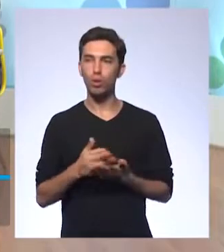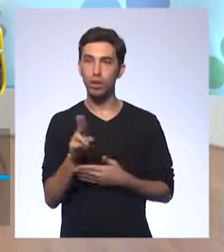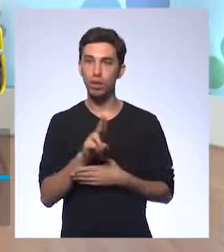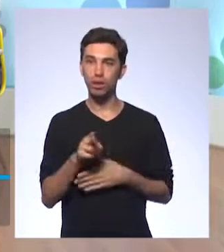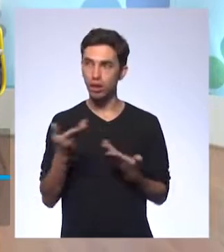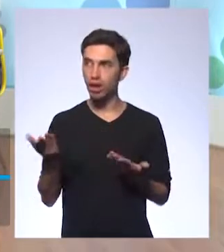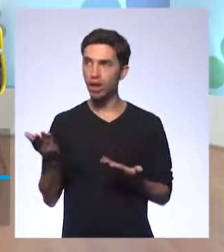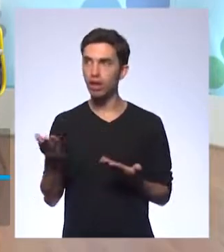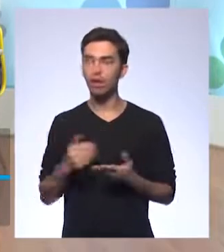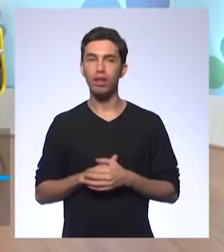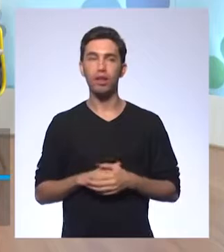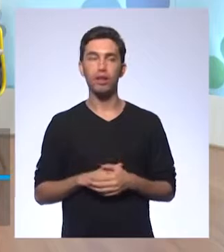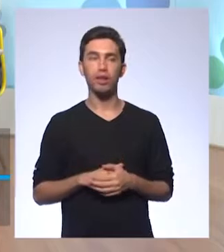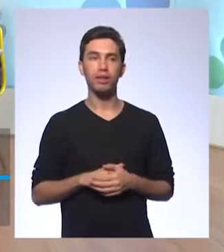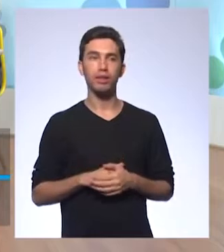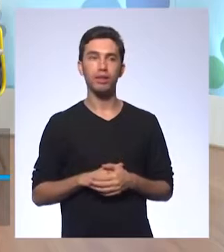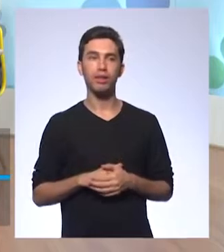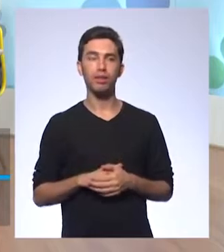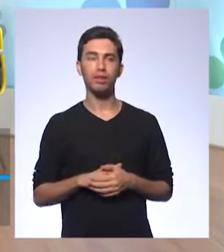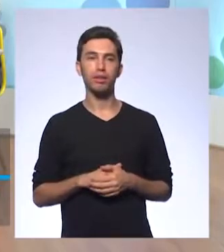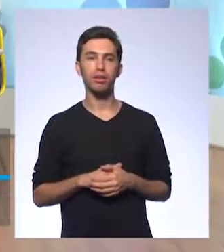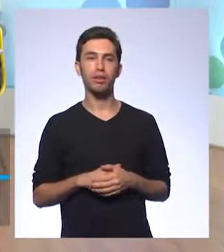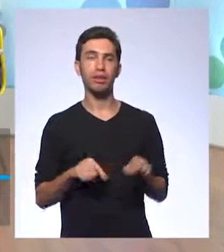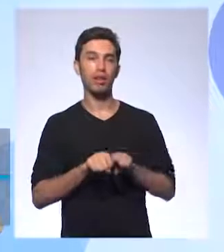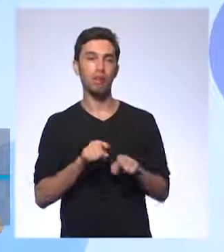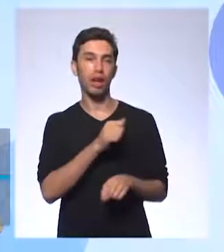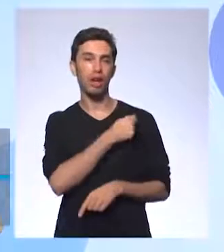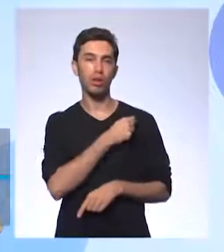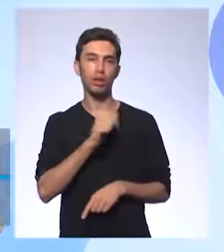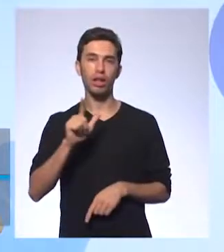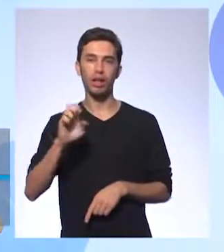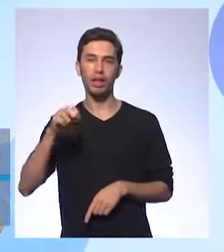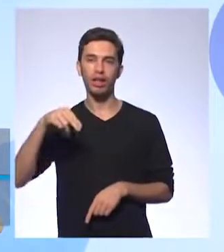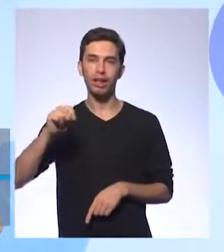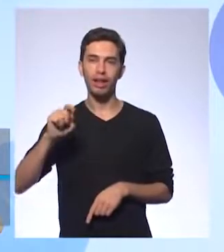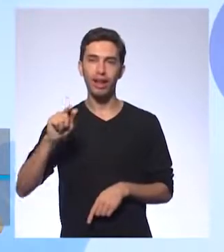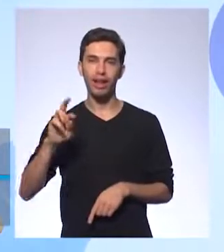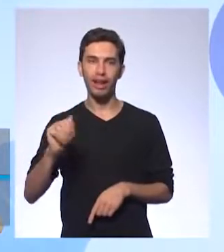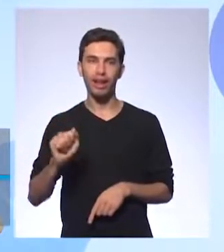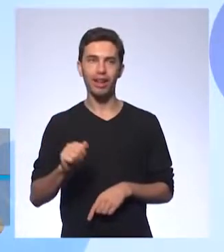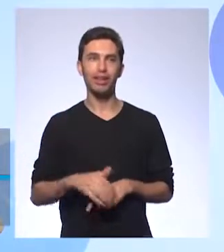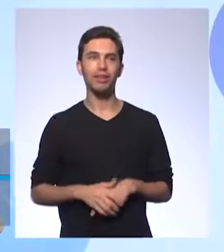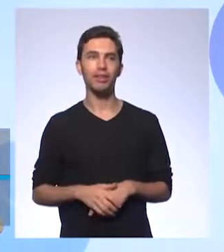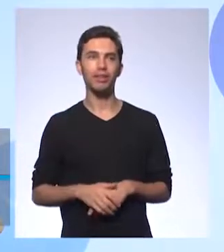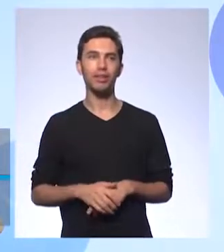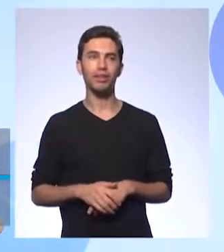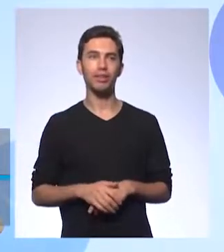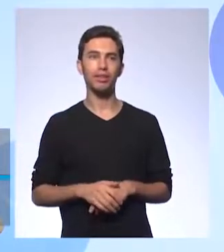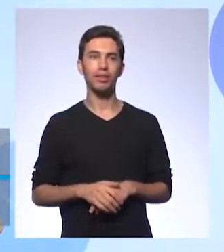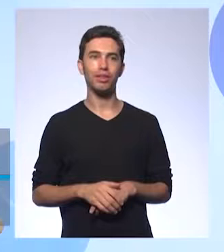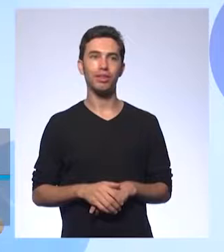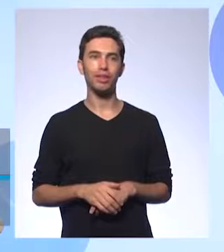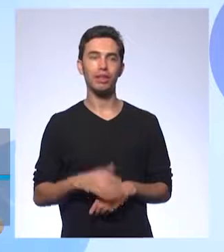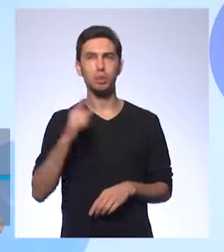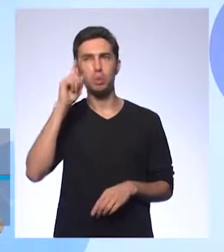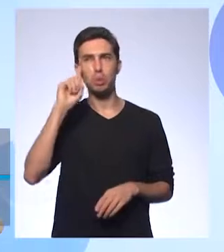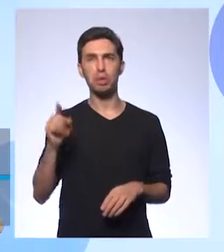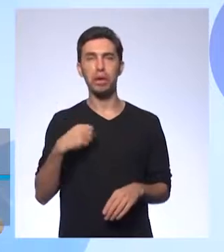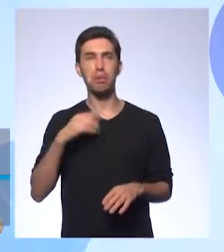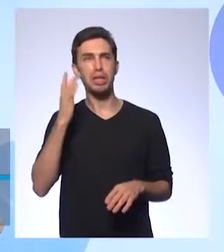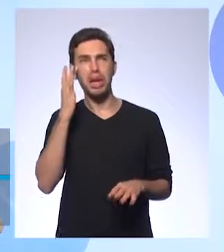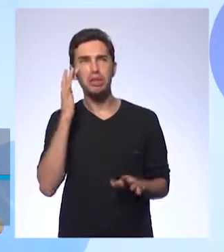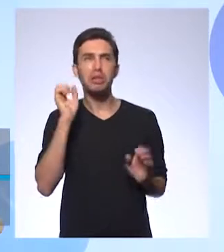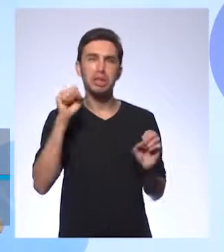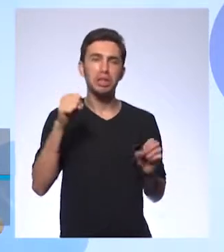aí. Ó, tem uma resposta aqui da aluna Lenara. Oba. Vamos ler essa daí? Por Pode. favor. Ó. Não sei, mas acho que